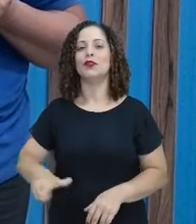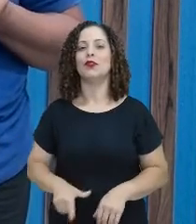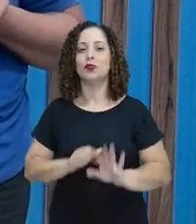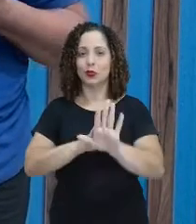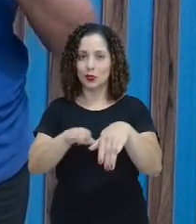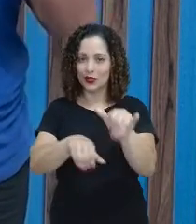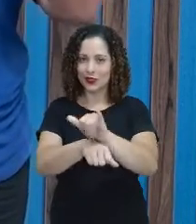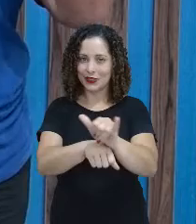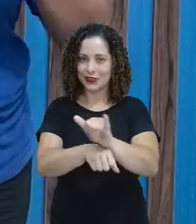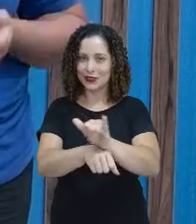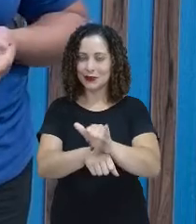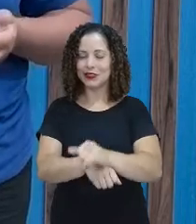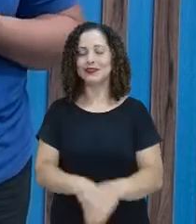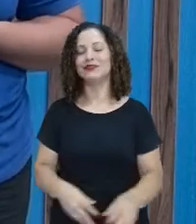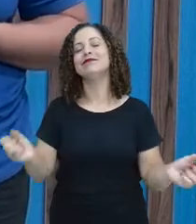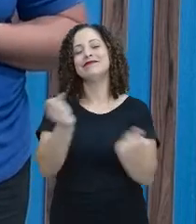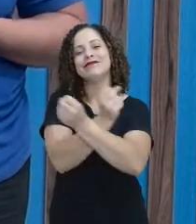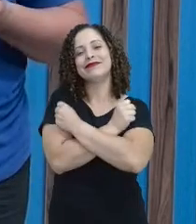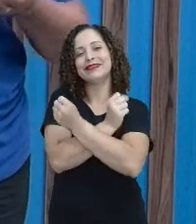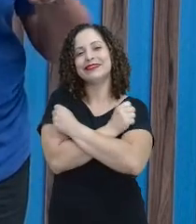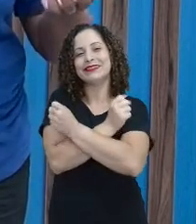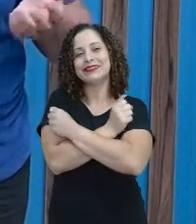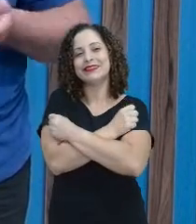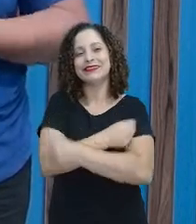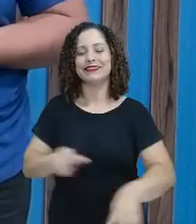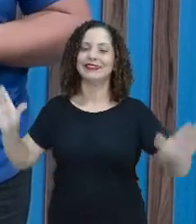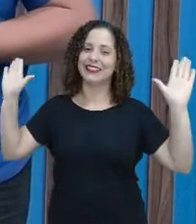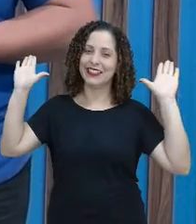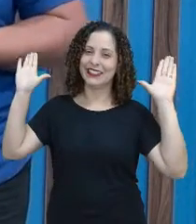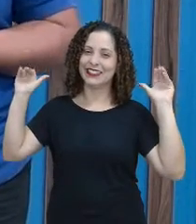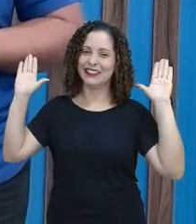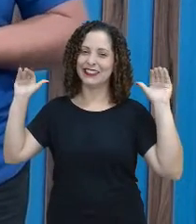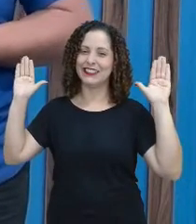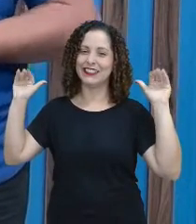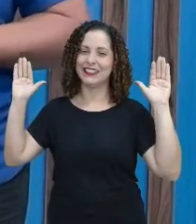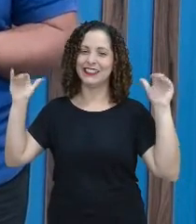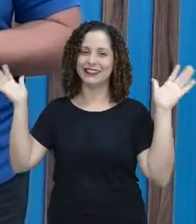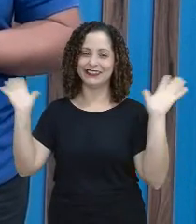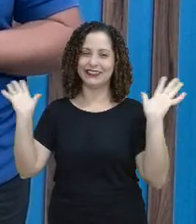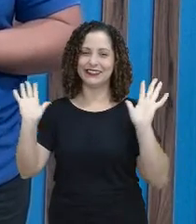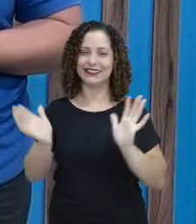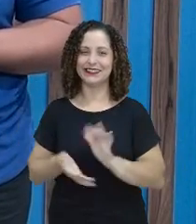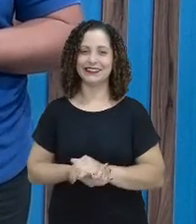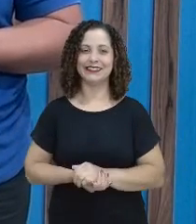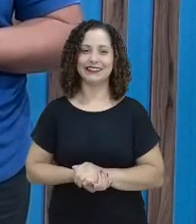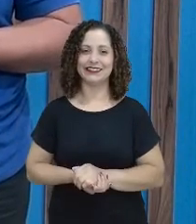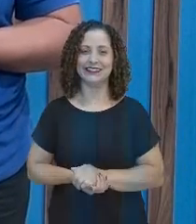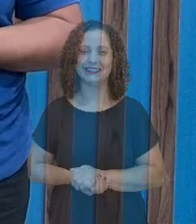canal do YouTube. Um grande abraço e até a nossa próxima aula, gente!